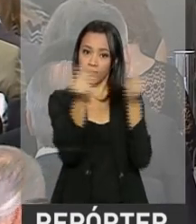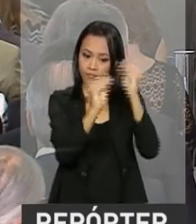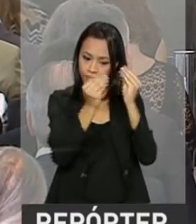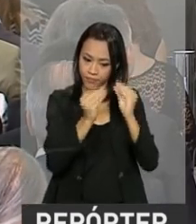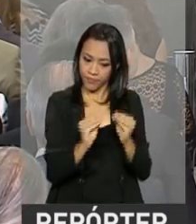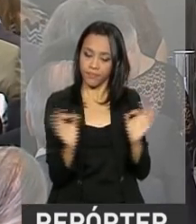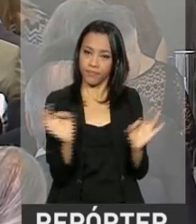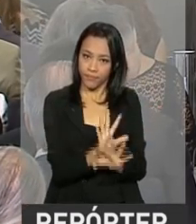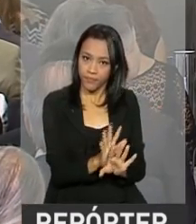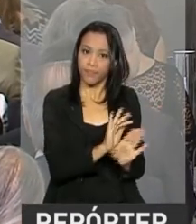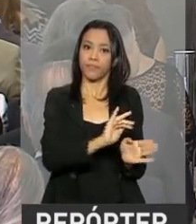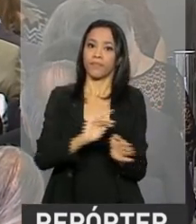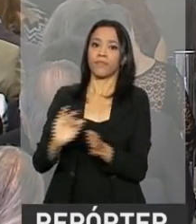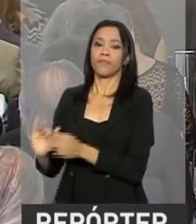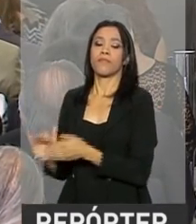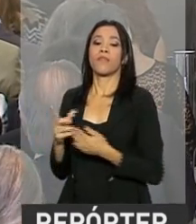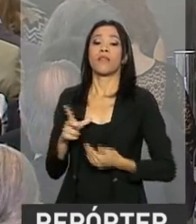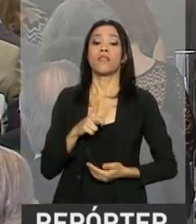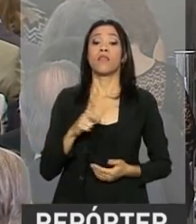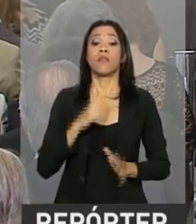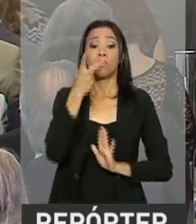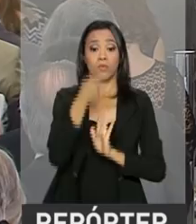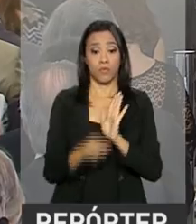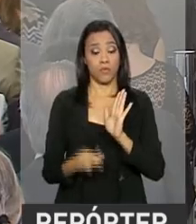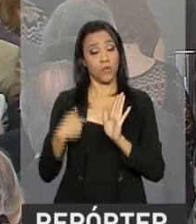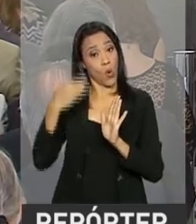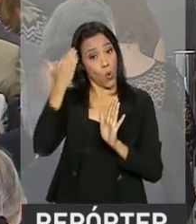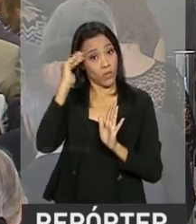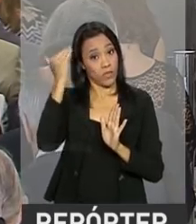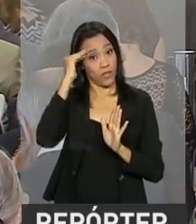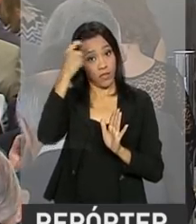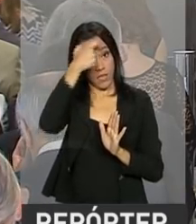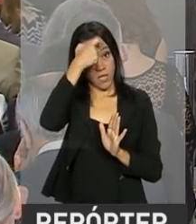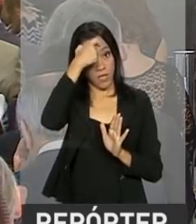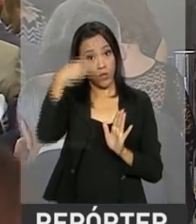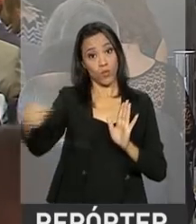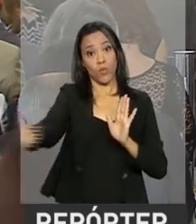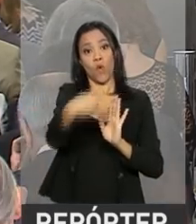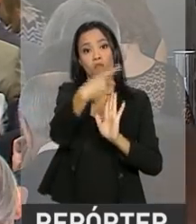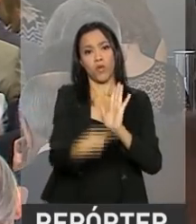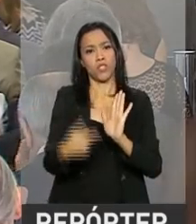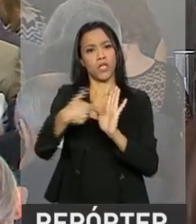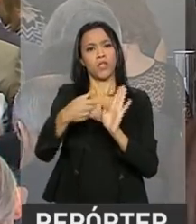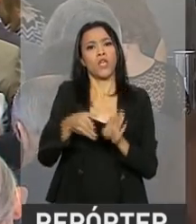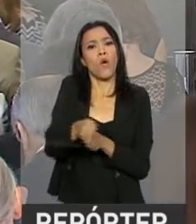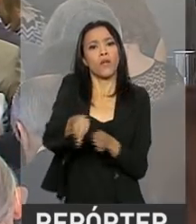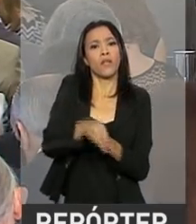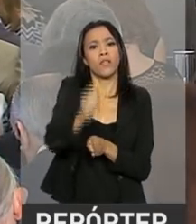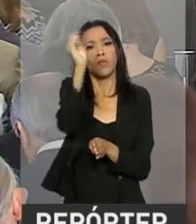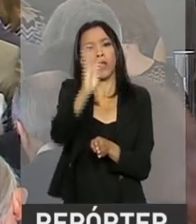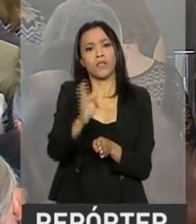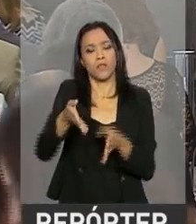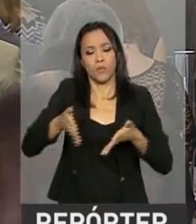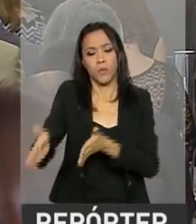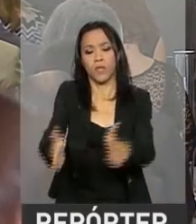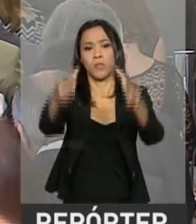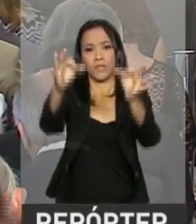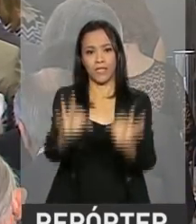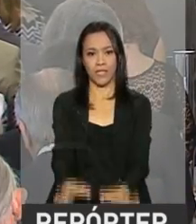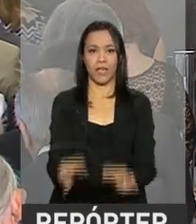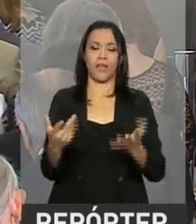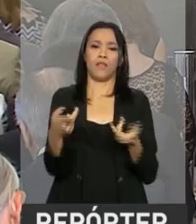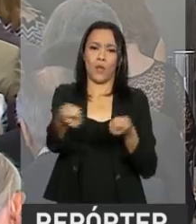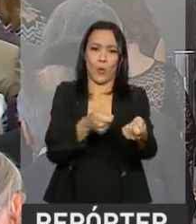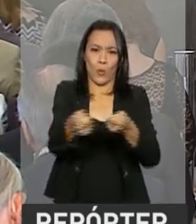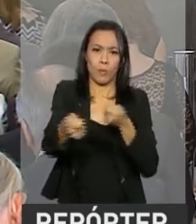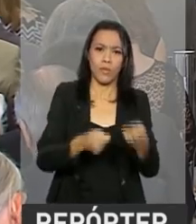consciência de que um novo projeto de desenvolvimento que coloque o país no rumo certo da economia limpa, de